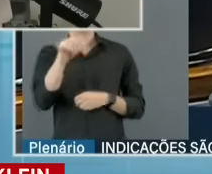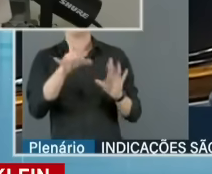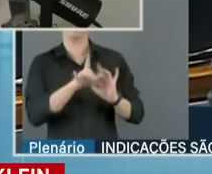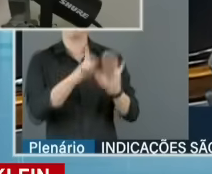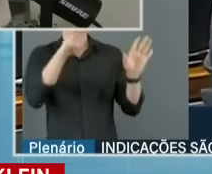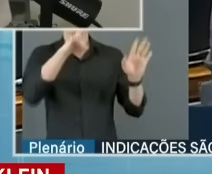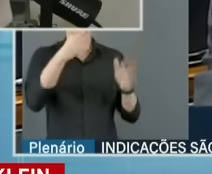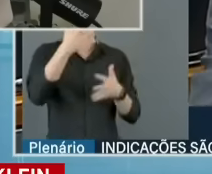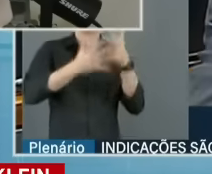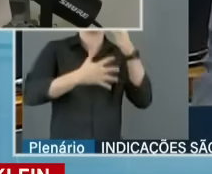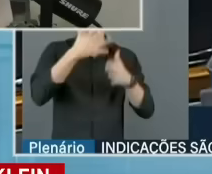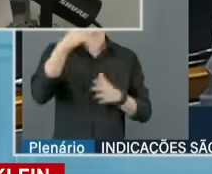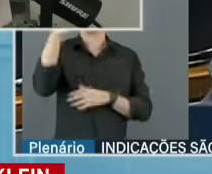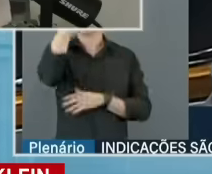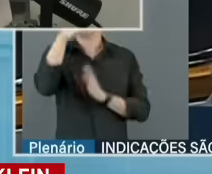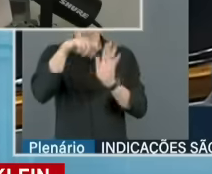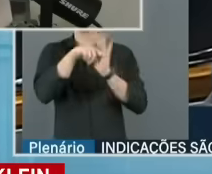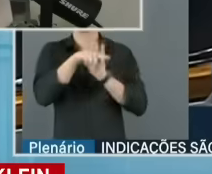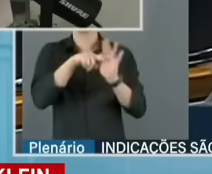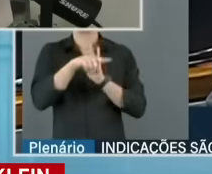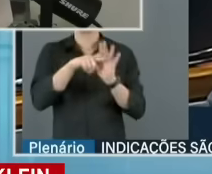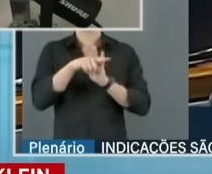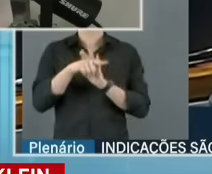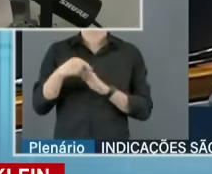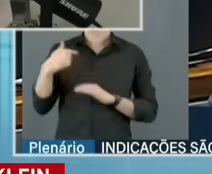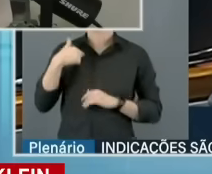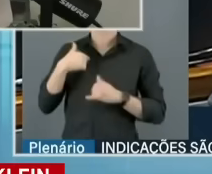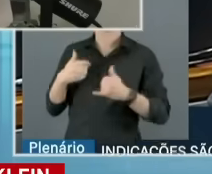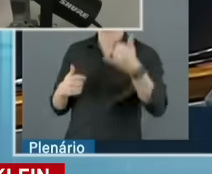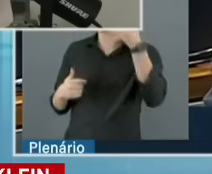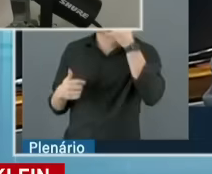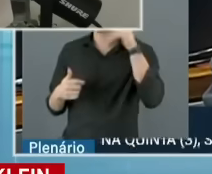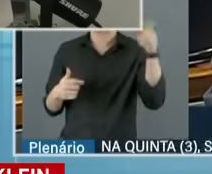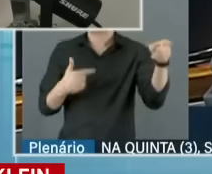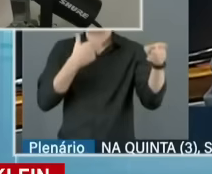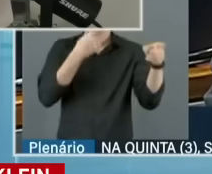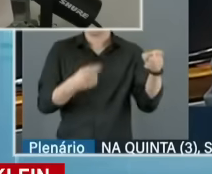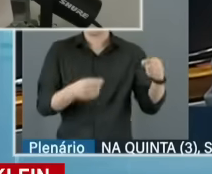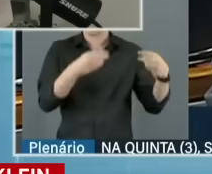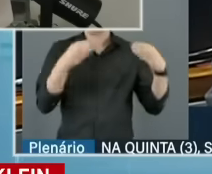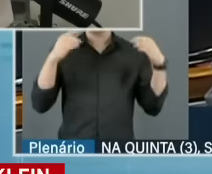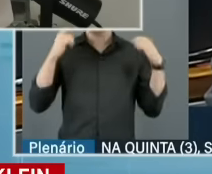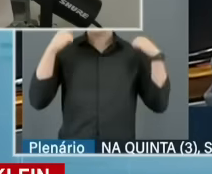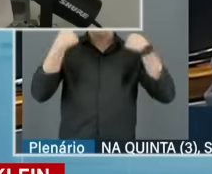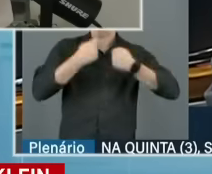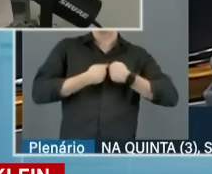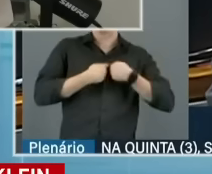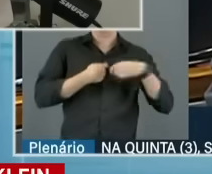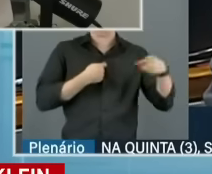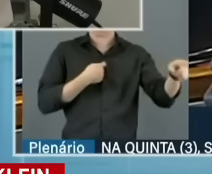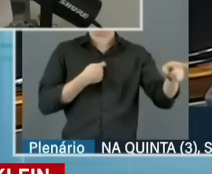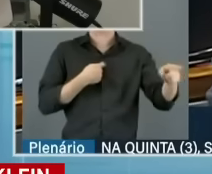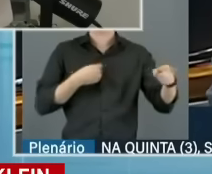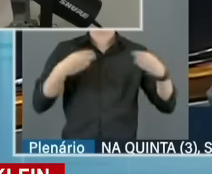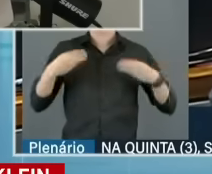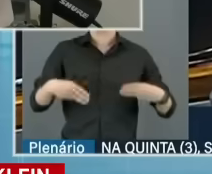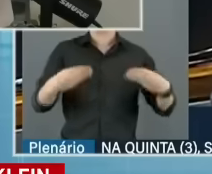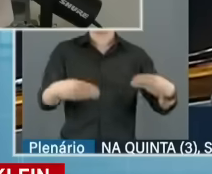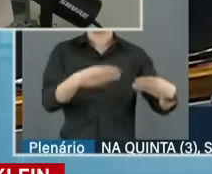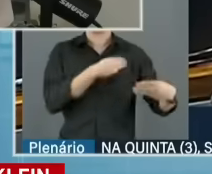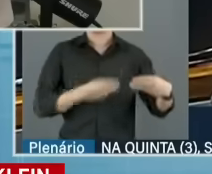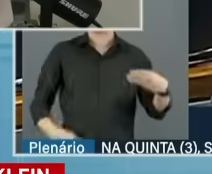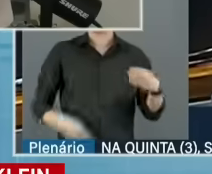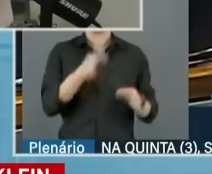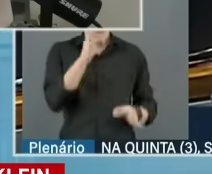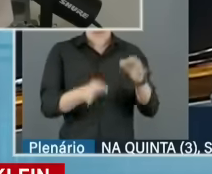menos, muitos documentos, cerca de 3.500, chegaram em posse da CPMI. E isso inclui